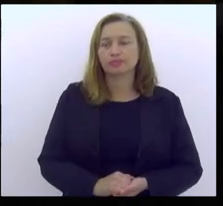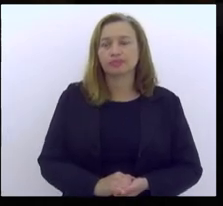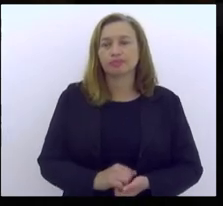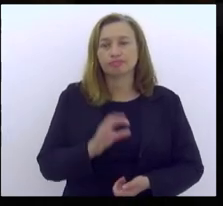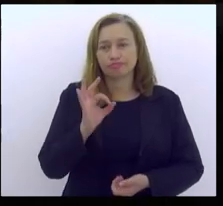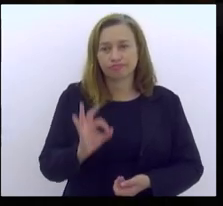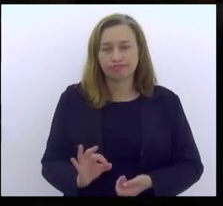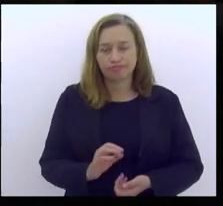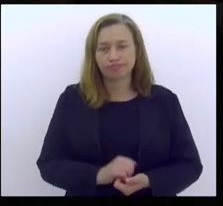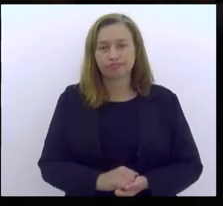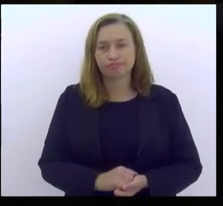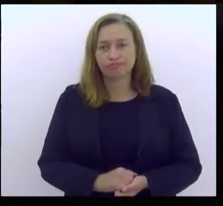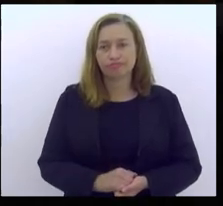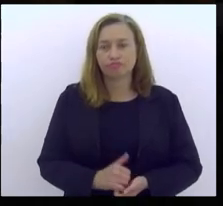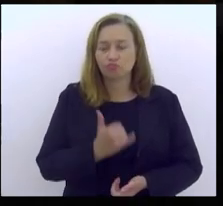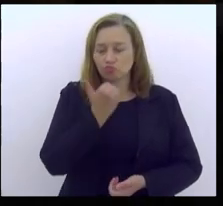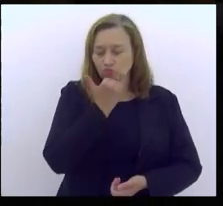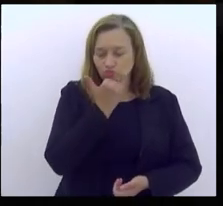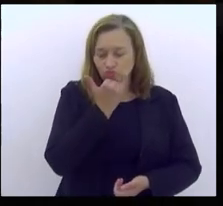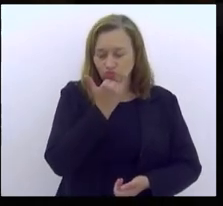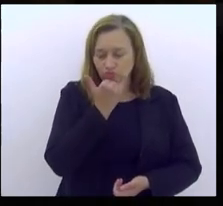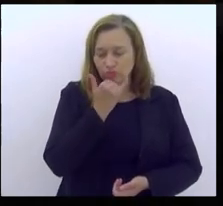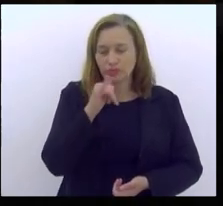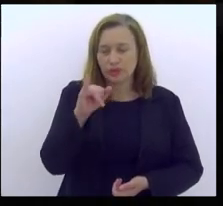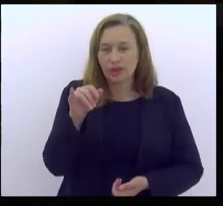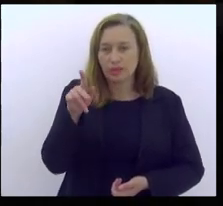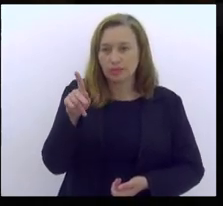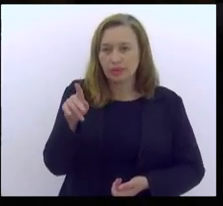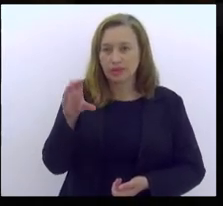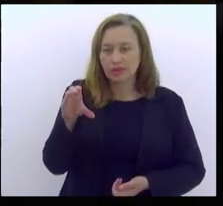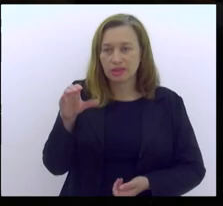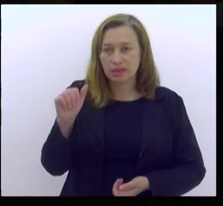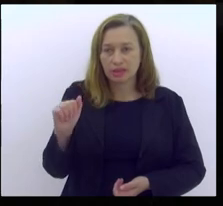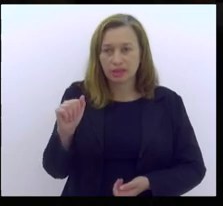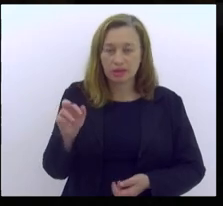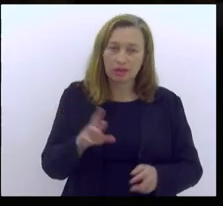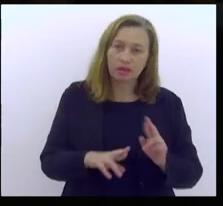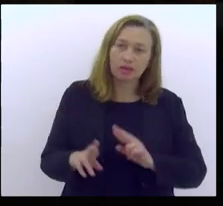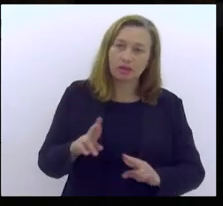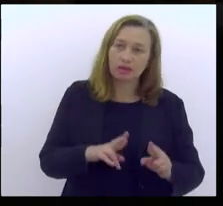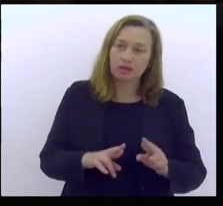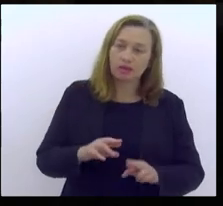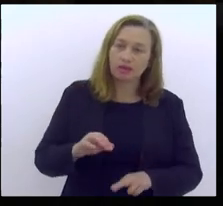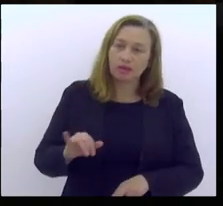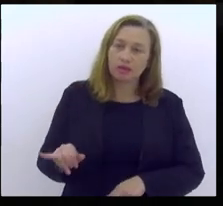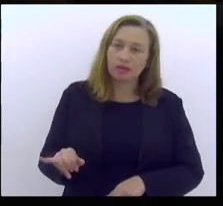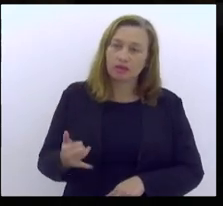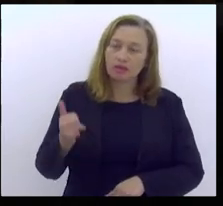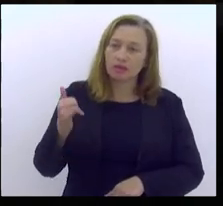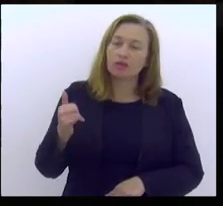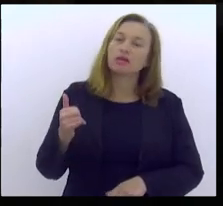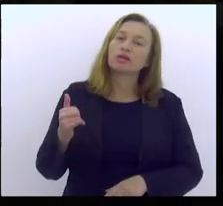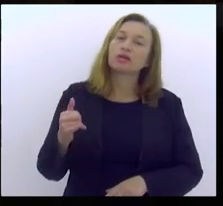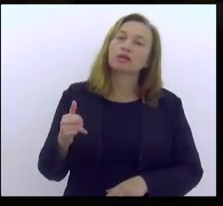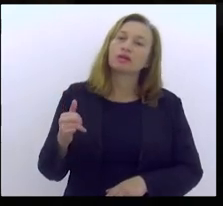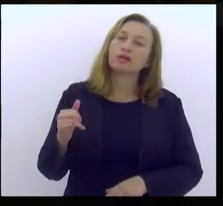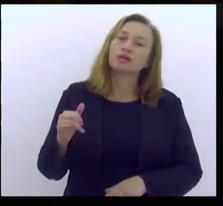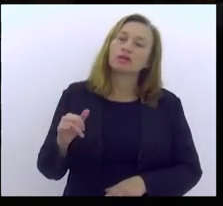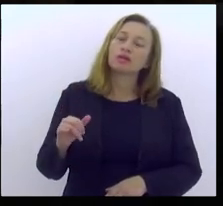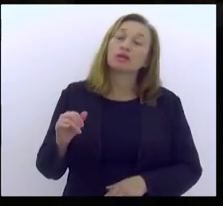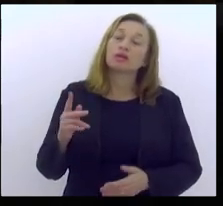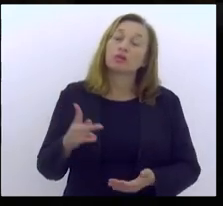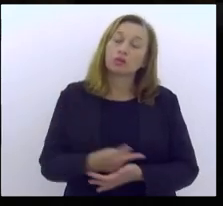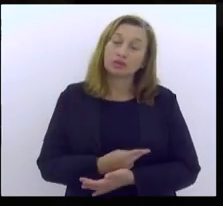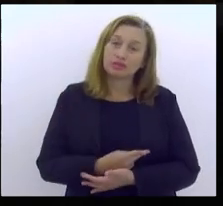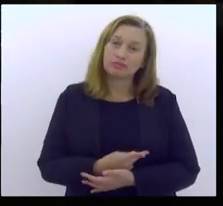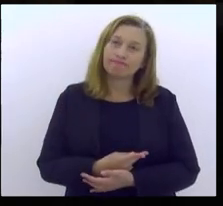4%. Desculpe, mais um IPCA relativa à inflação que ocorrer.